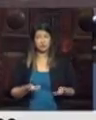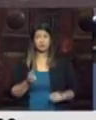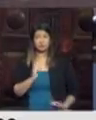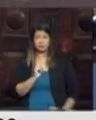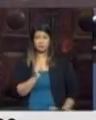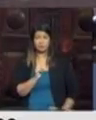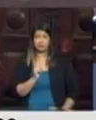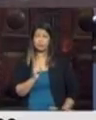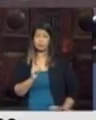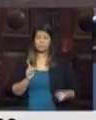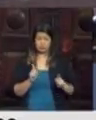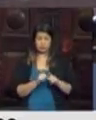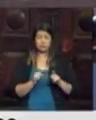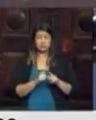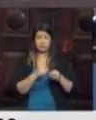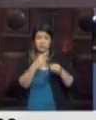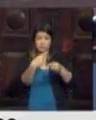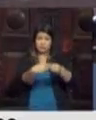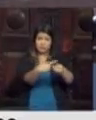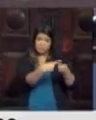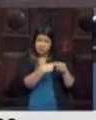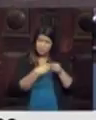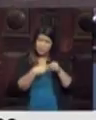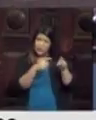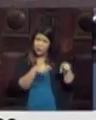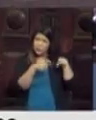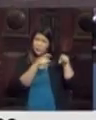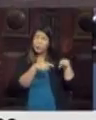as áreas rurais estão